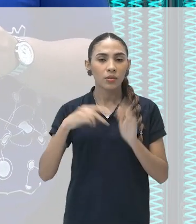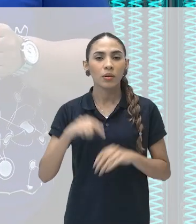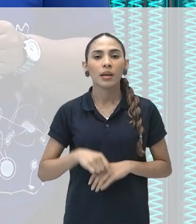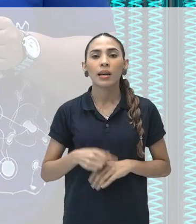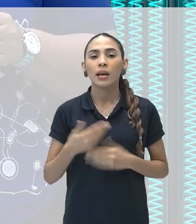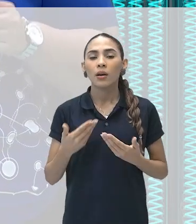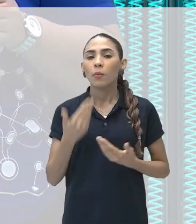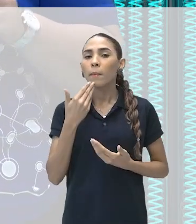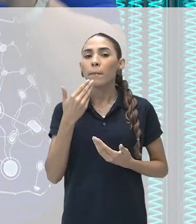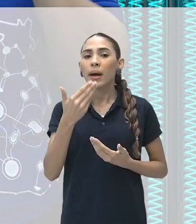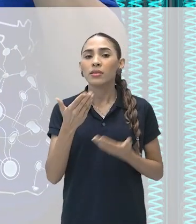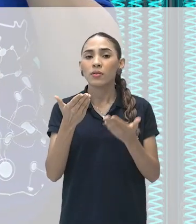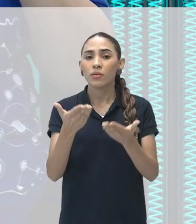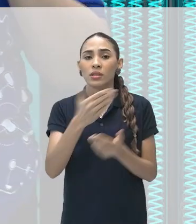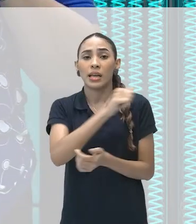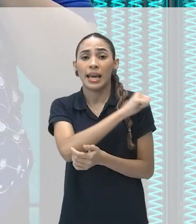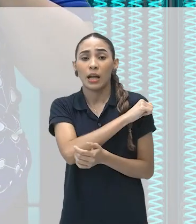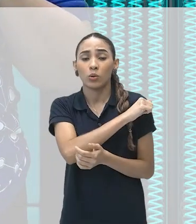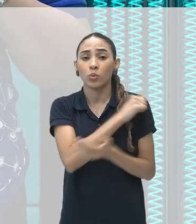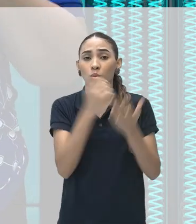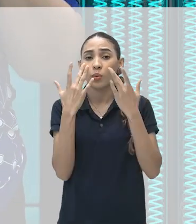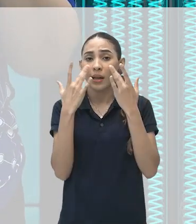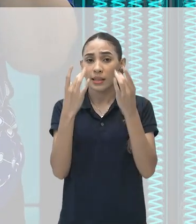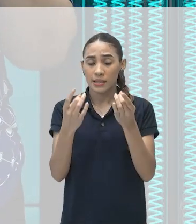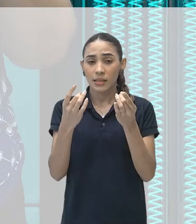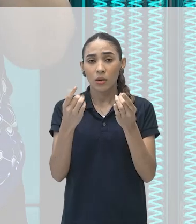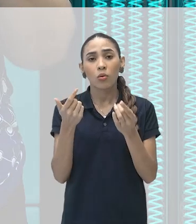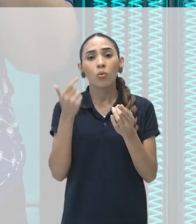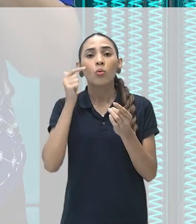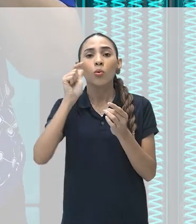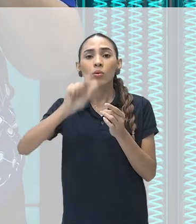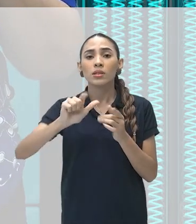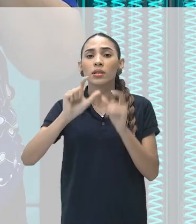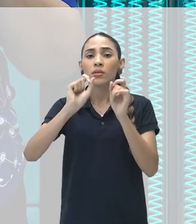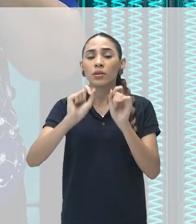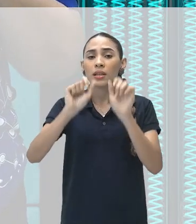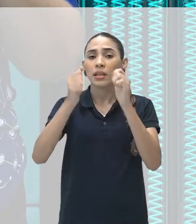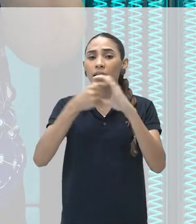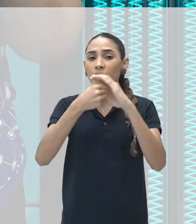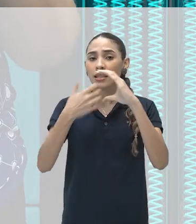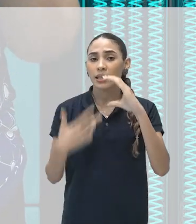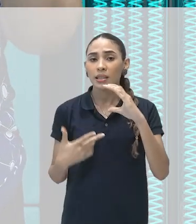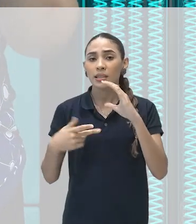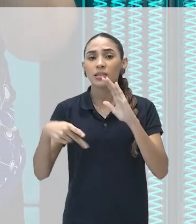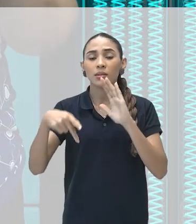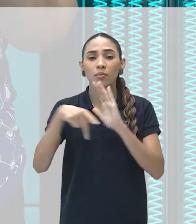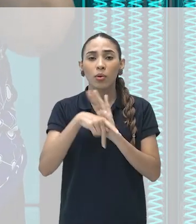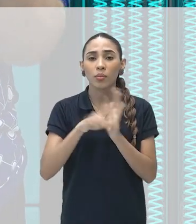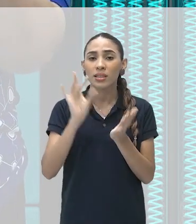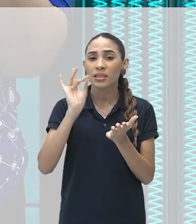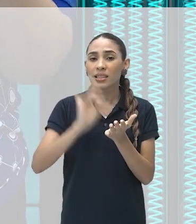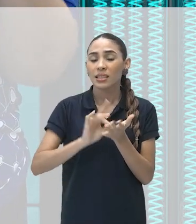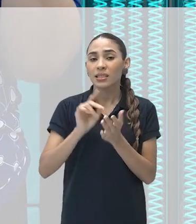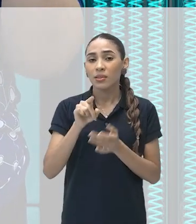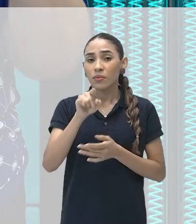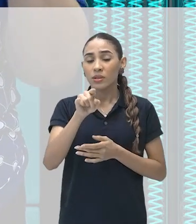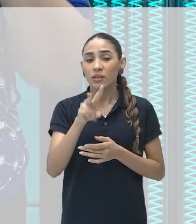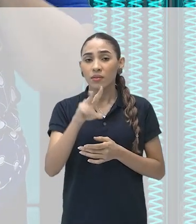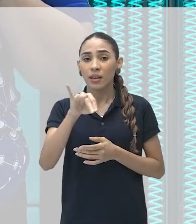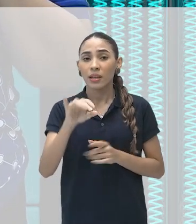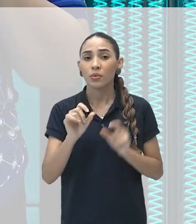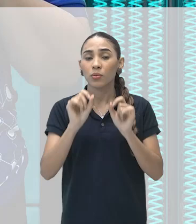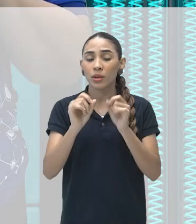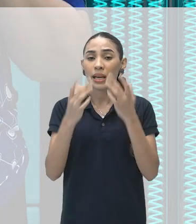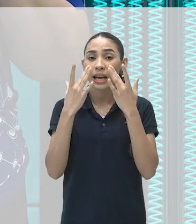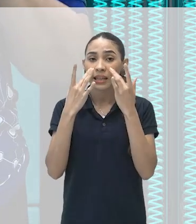eu peço a vocês que atentem para algumas questões e algumas características. Com certeza vocês vão